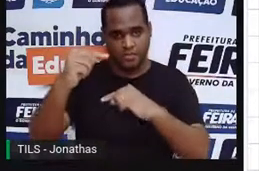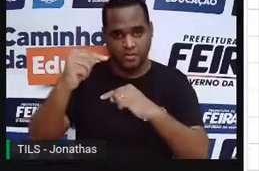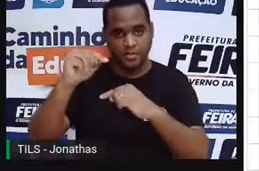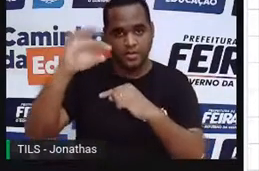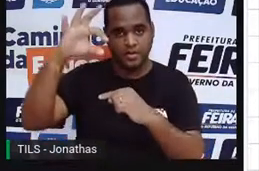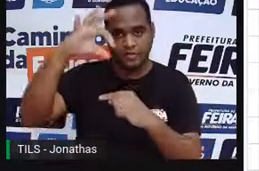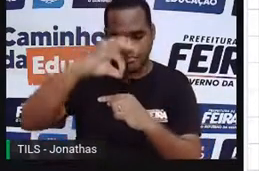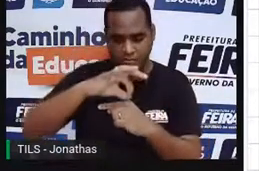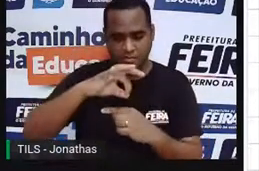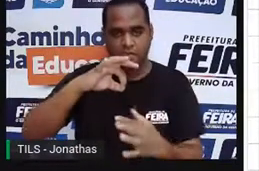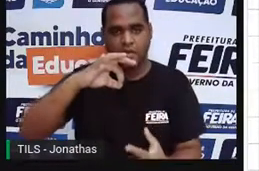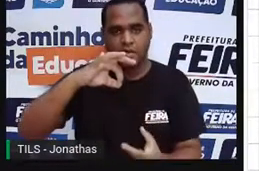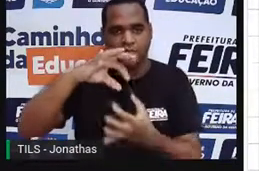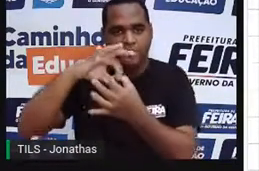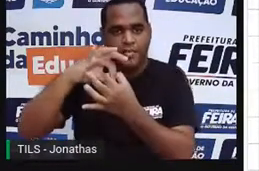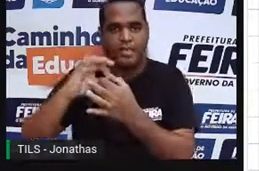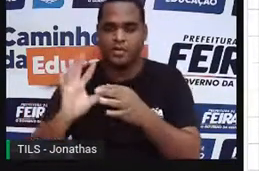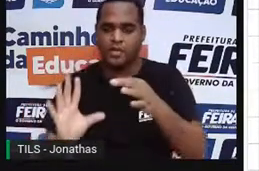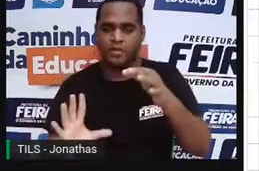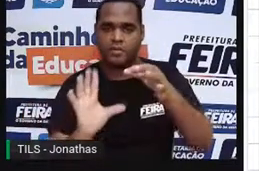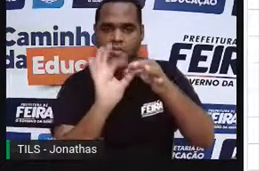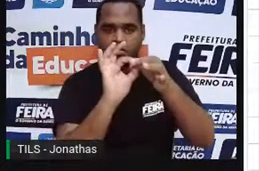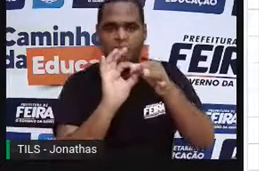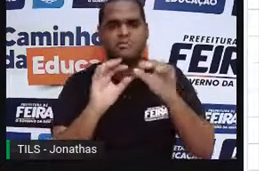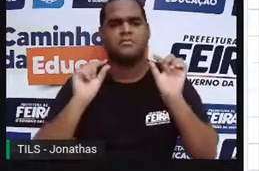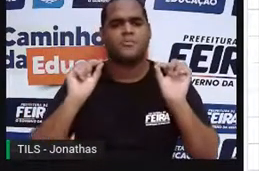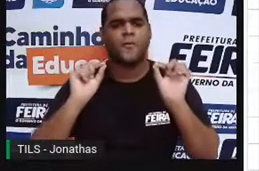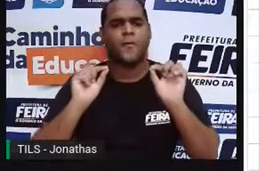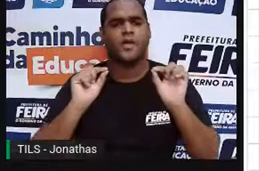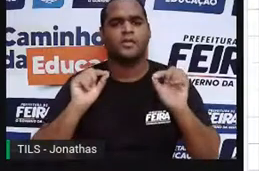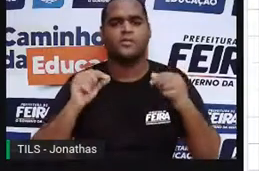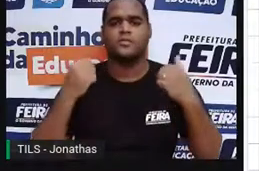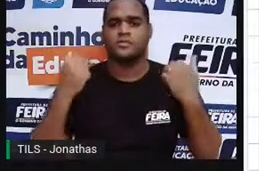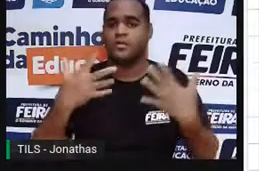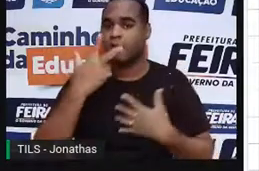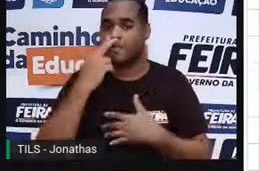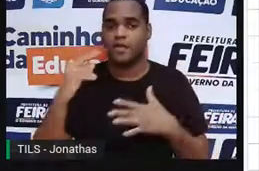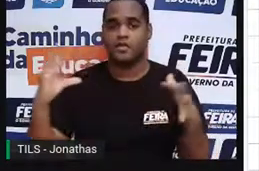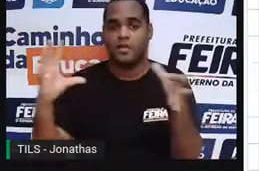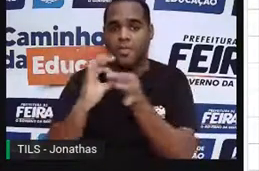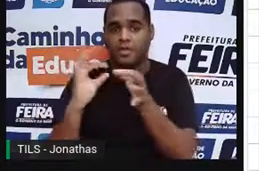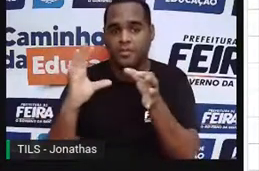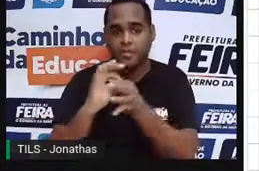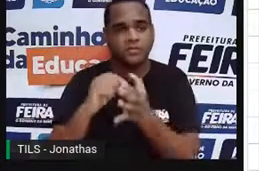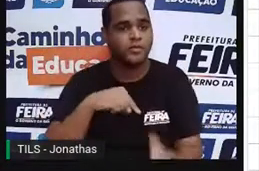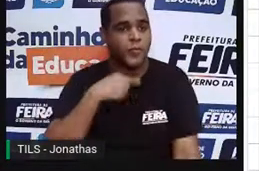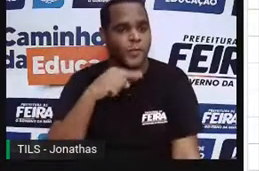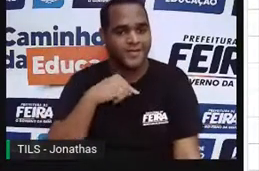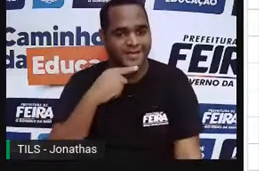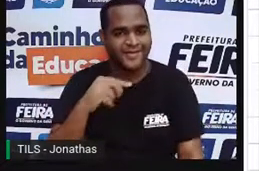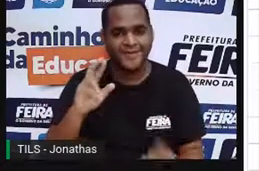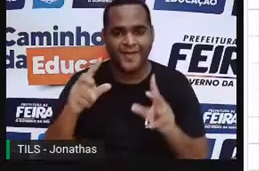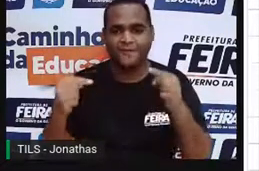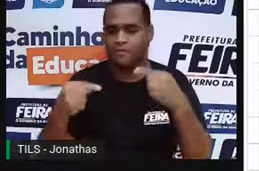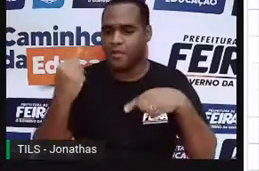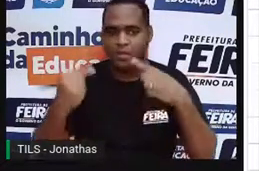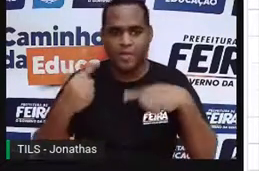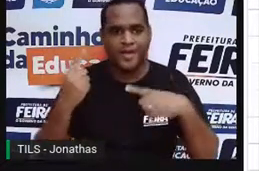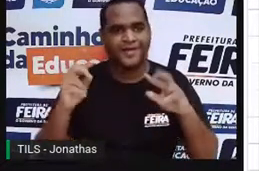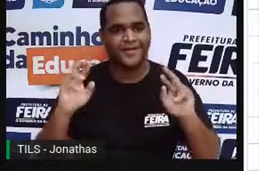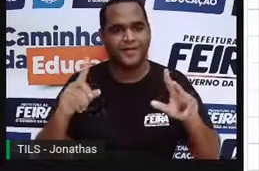e olha só esse lado aqui que eu estou apontando não se toca com esse lado aqui que eu estou apontando